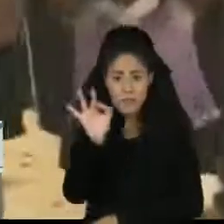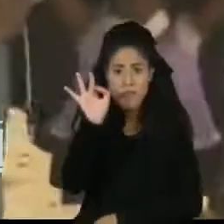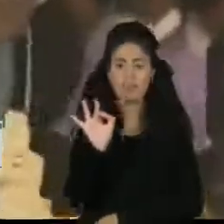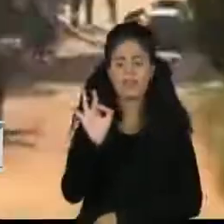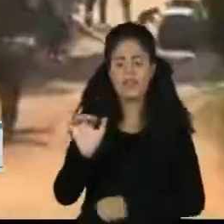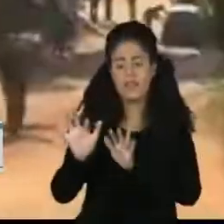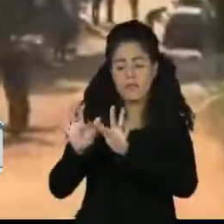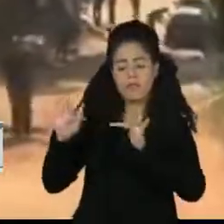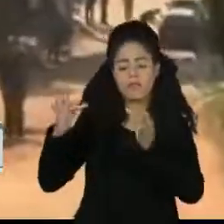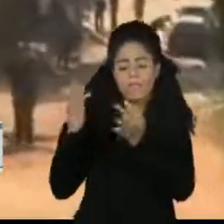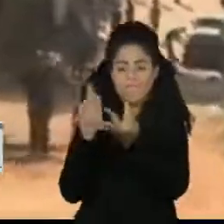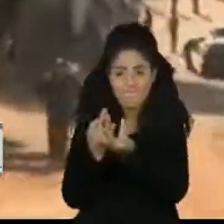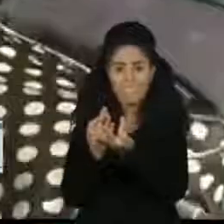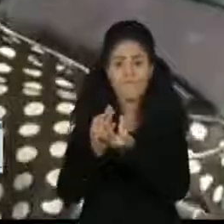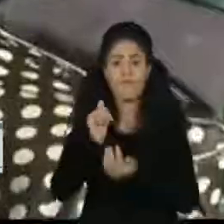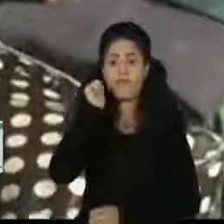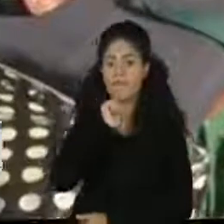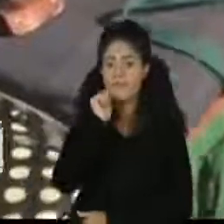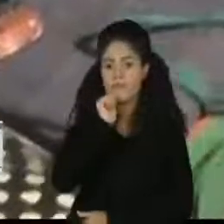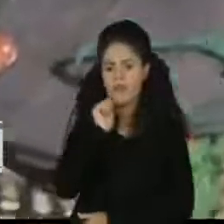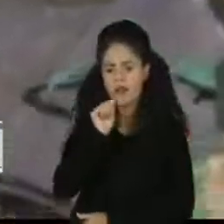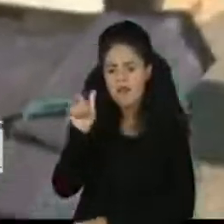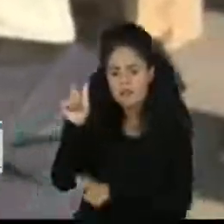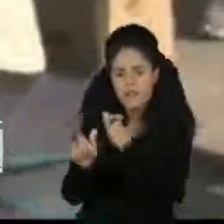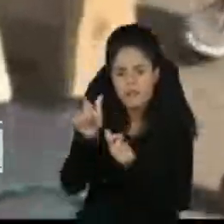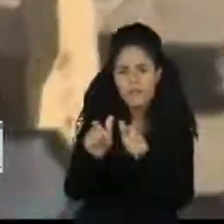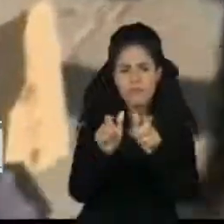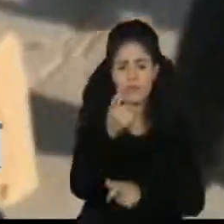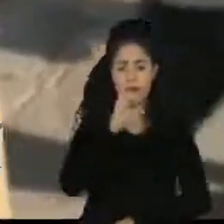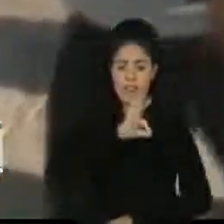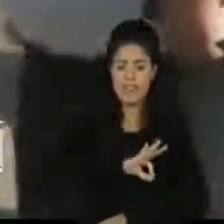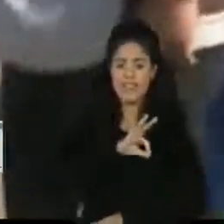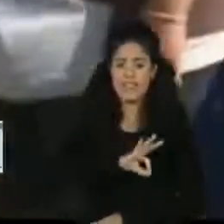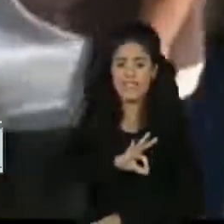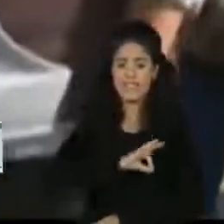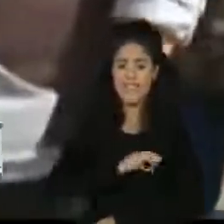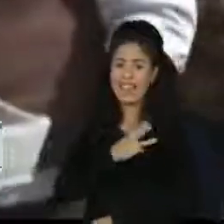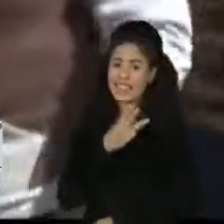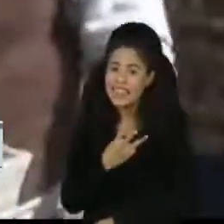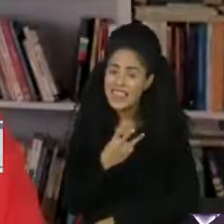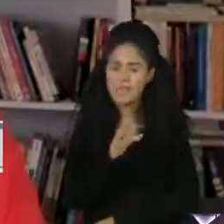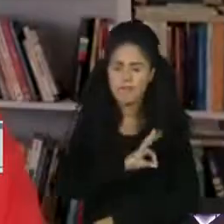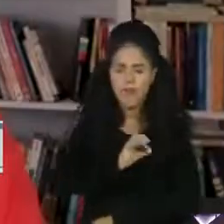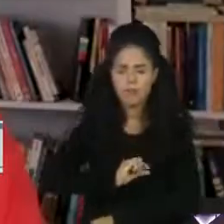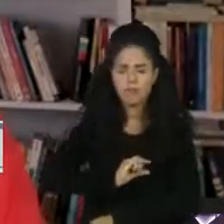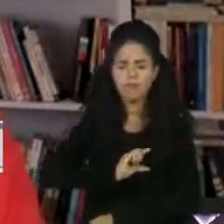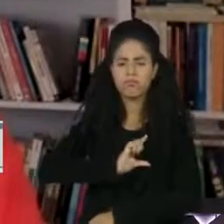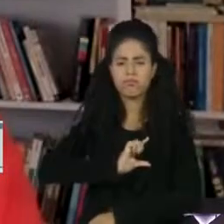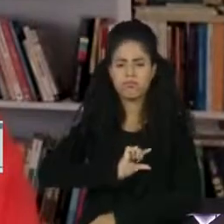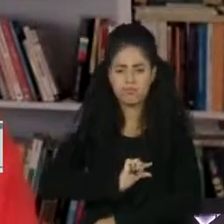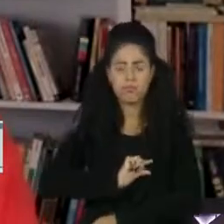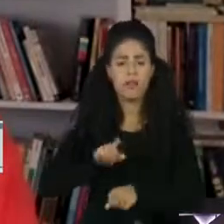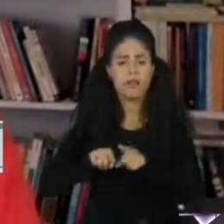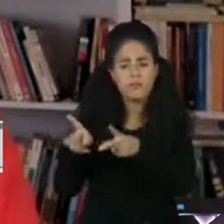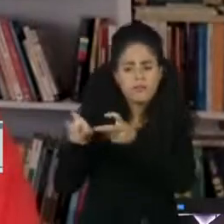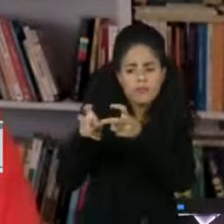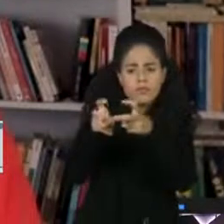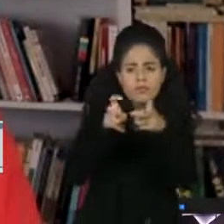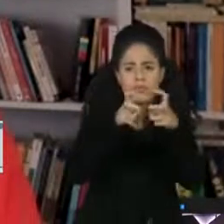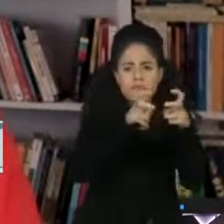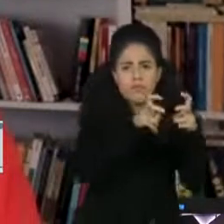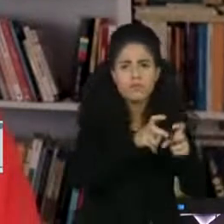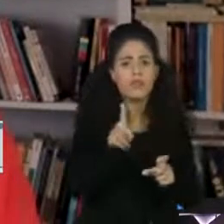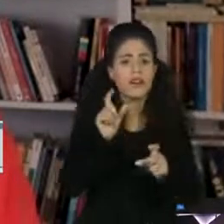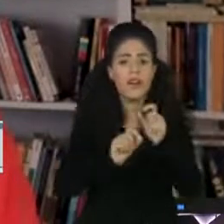das famílias chefiadas por mulheres com renda de até três salários mínimos o que nós passamos é que